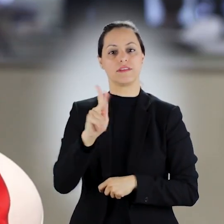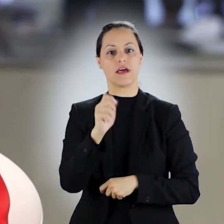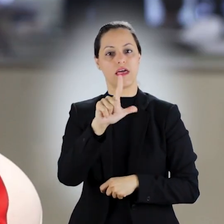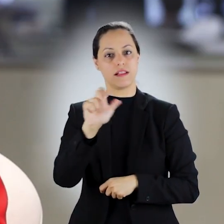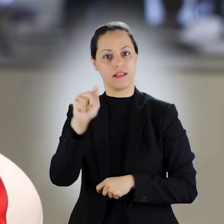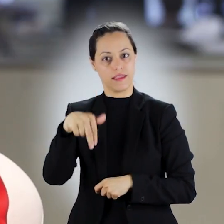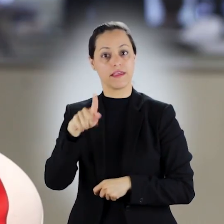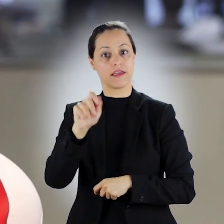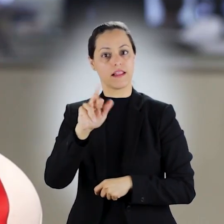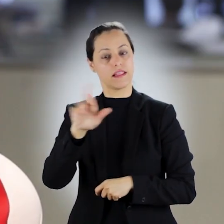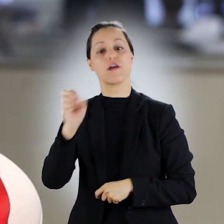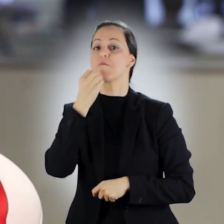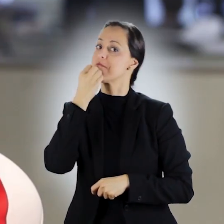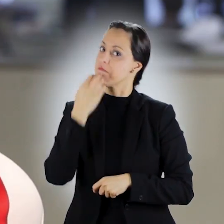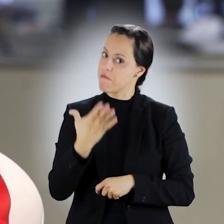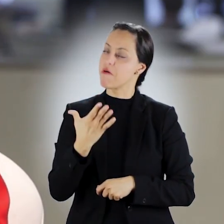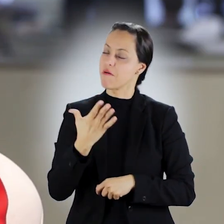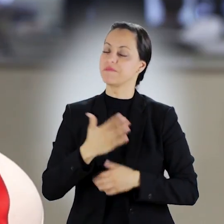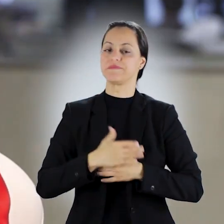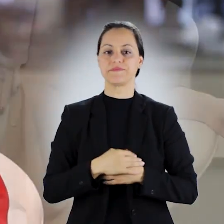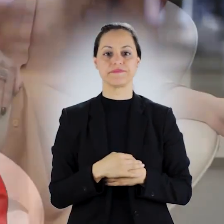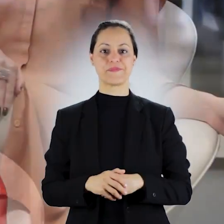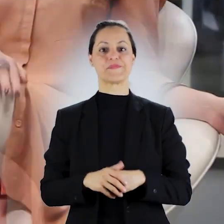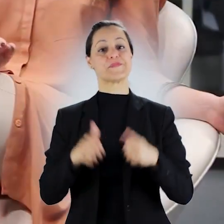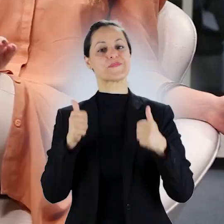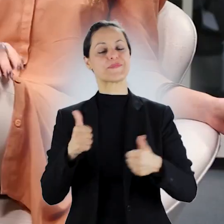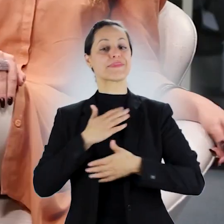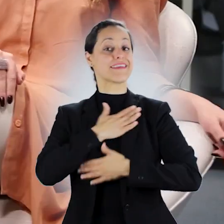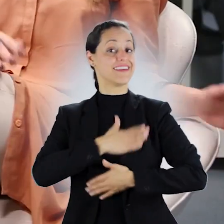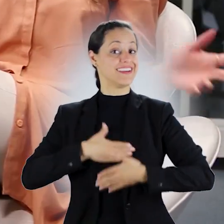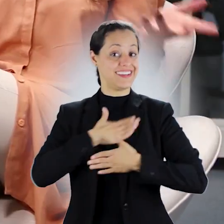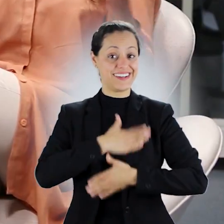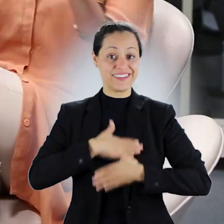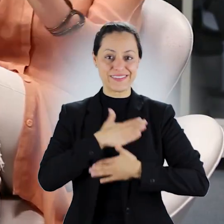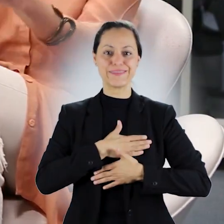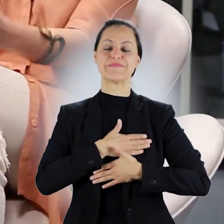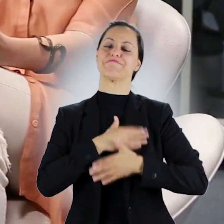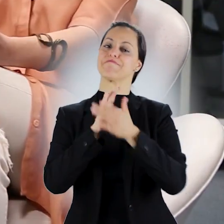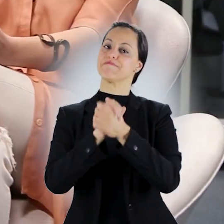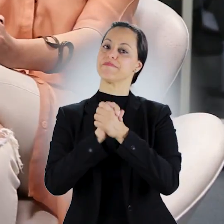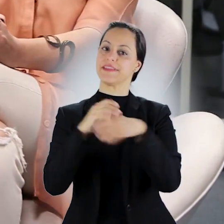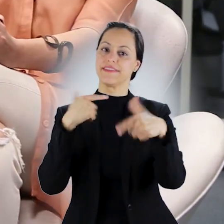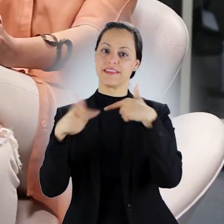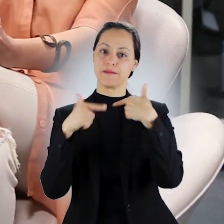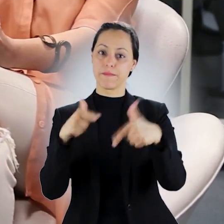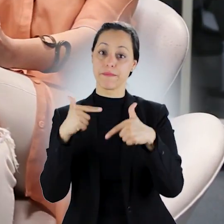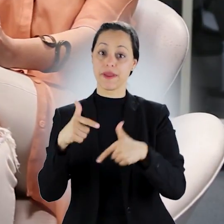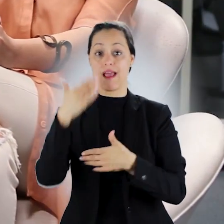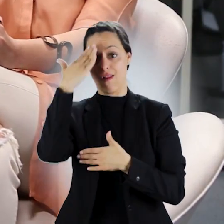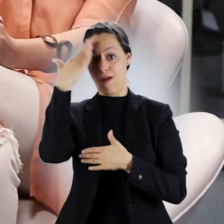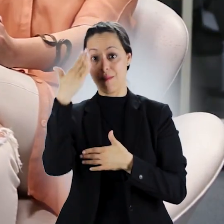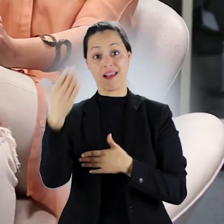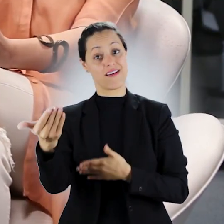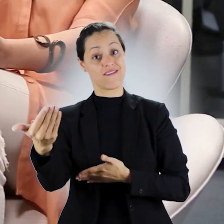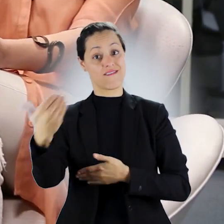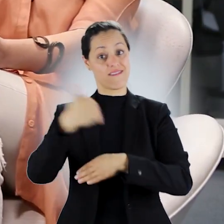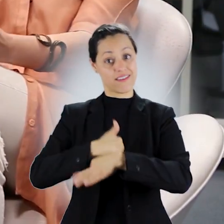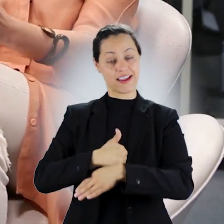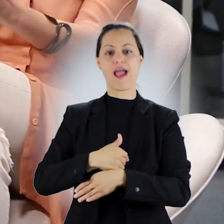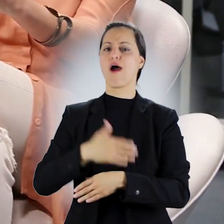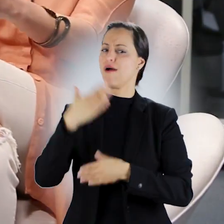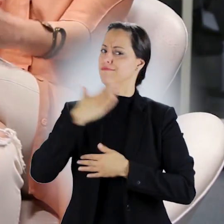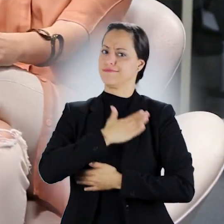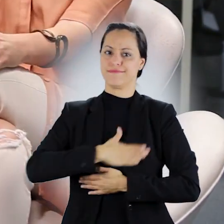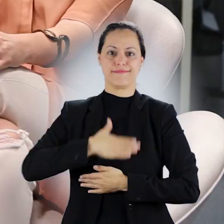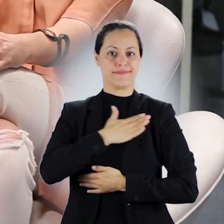acho que é realmente muito inspirador. Ah, muito bom, legal, incrível. Adoramos. Parabéns pelo seu trabalho. Obrigada pela sua presença. Foi um prazer. Muito